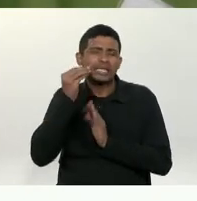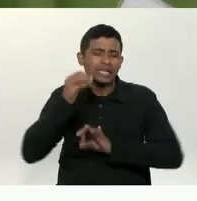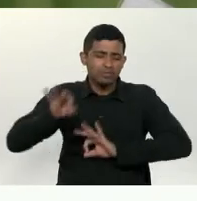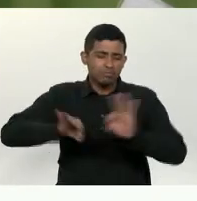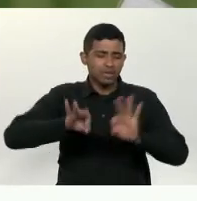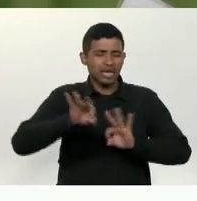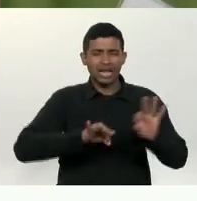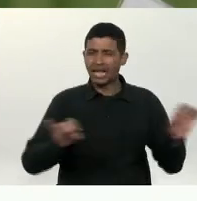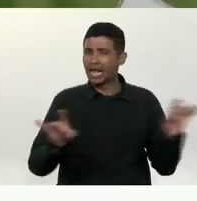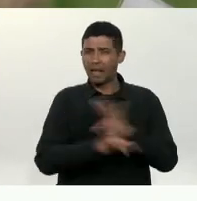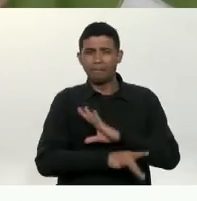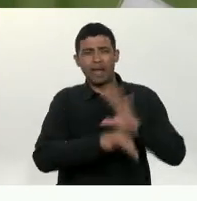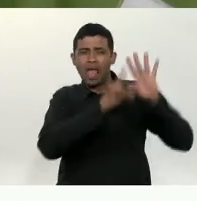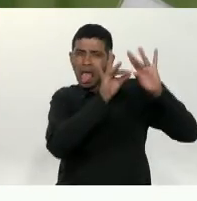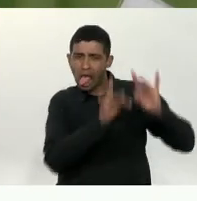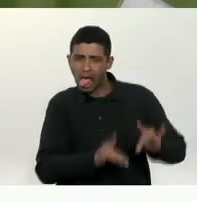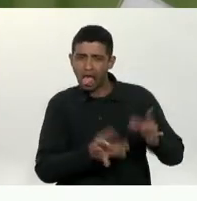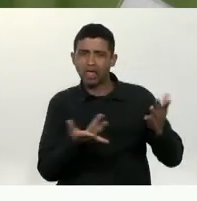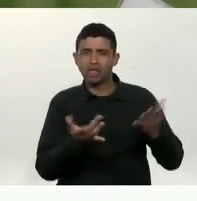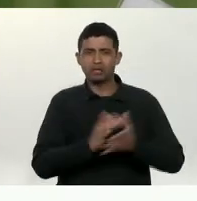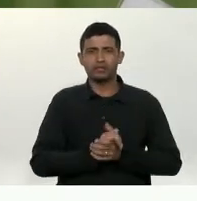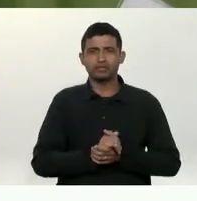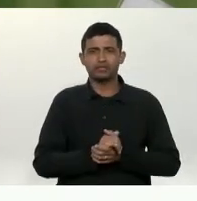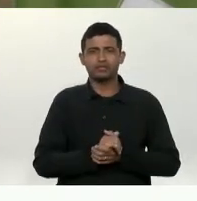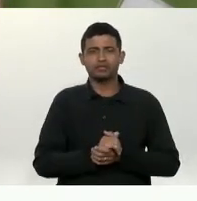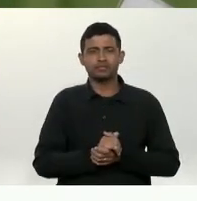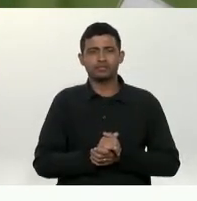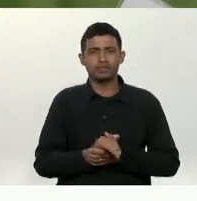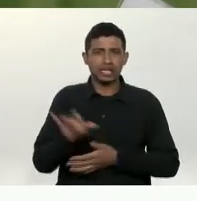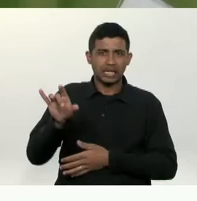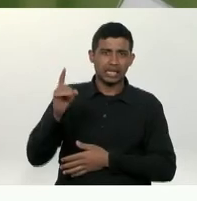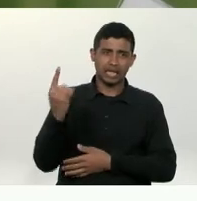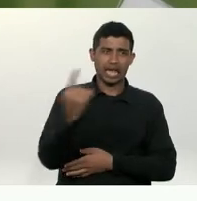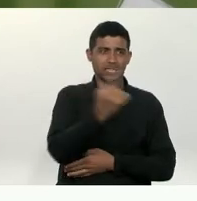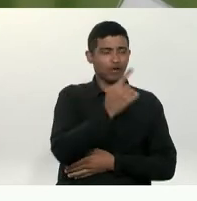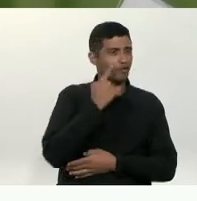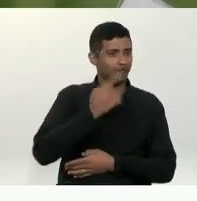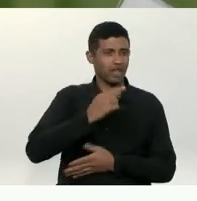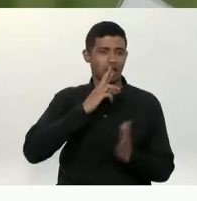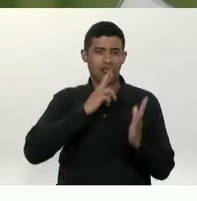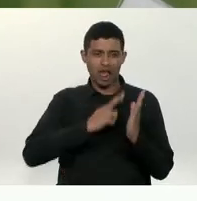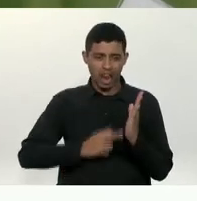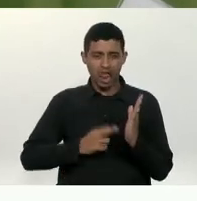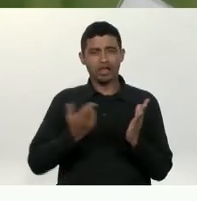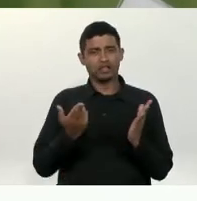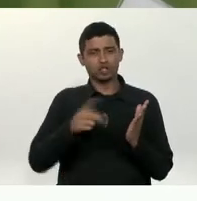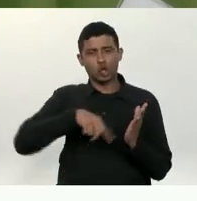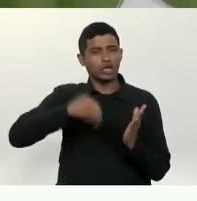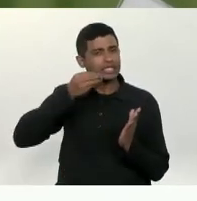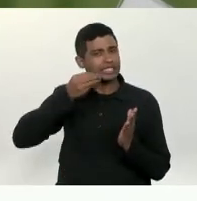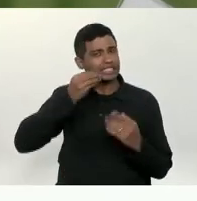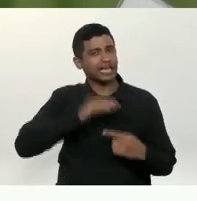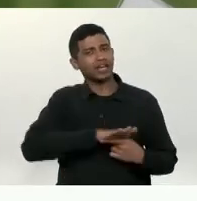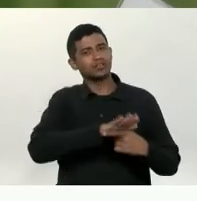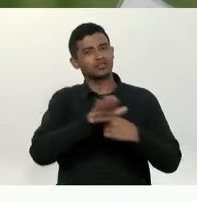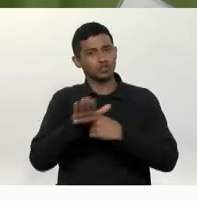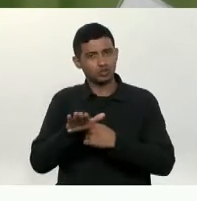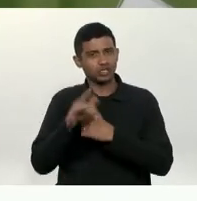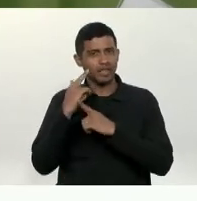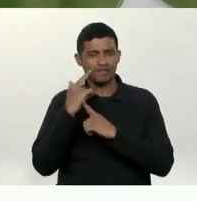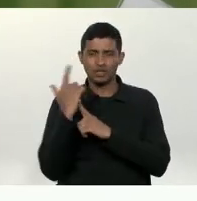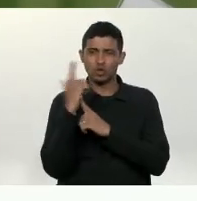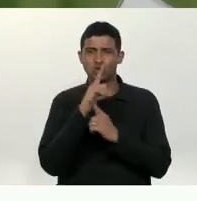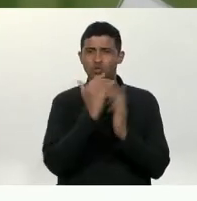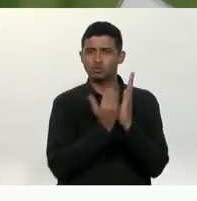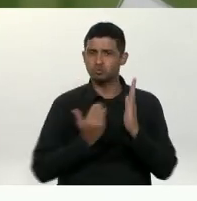com a burocracia e, com o relato de todos os demais que estão convocados, a gente tentar ajudar e fazer um